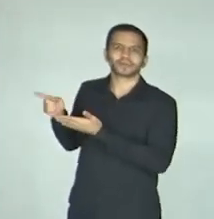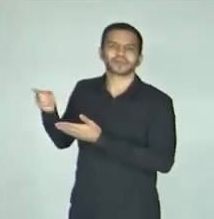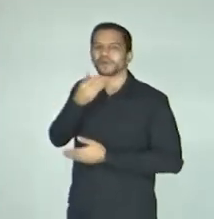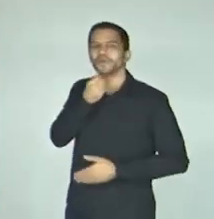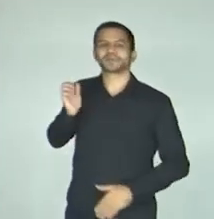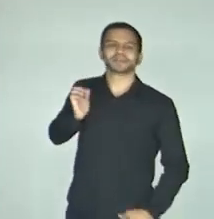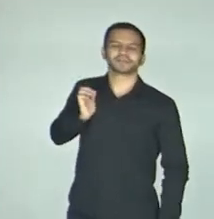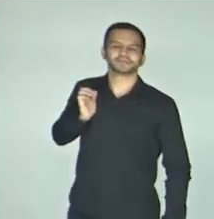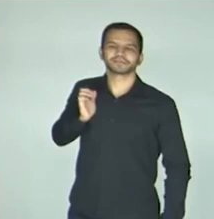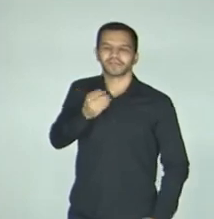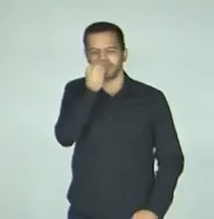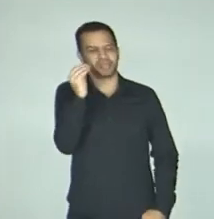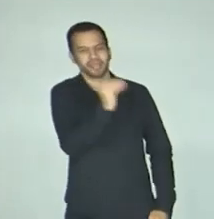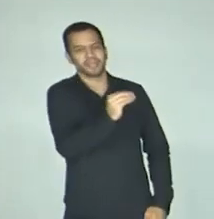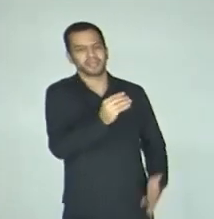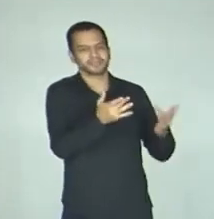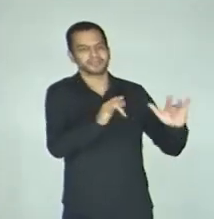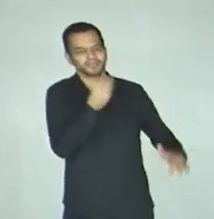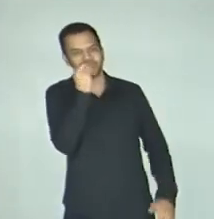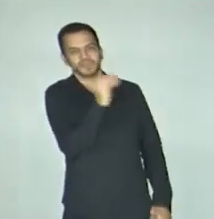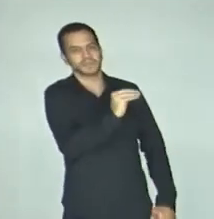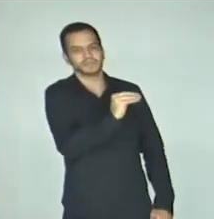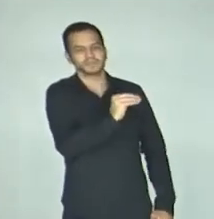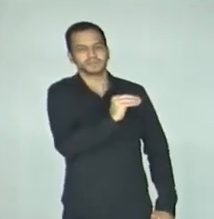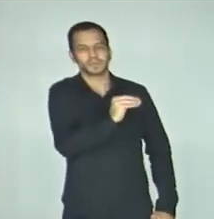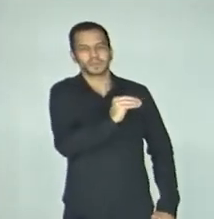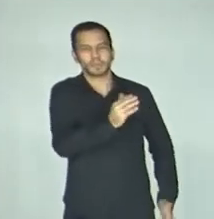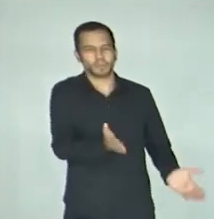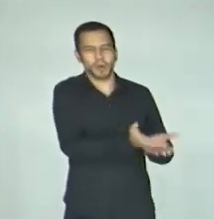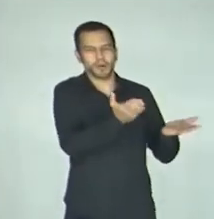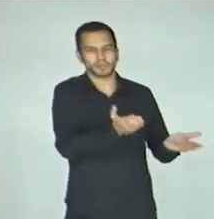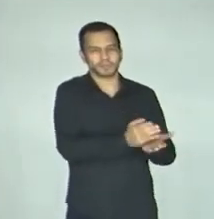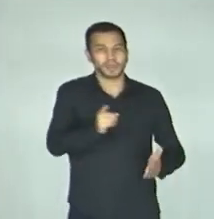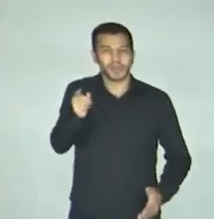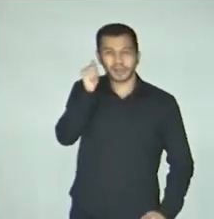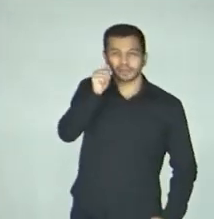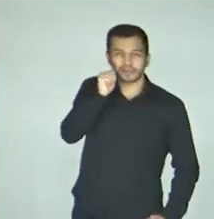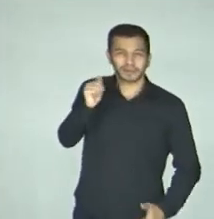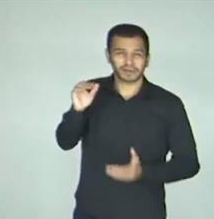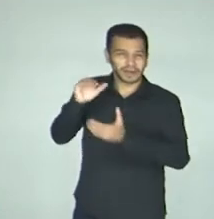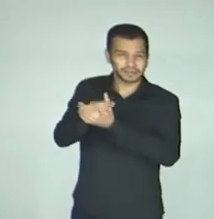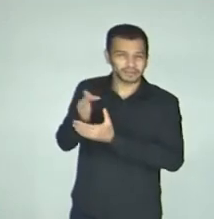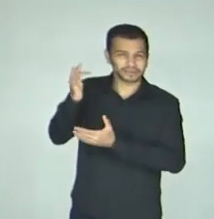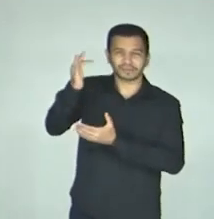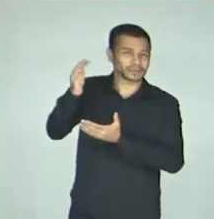com o Menino Rico o pastor daquela moça foi uma história de traições e sofrimento